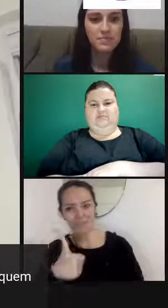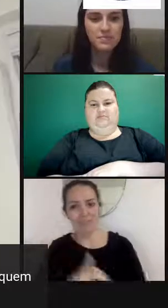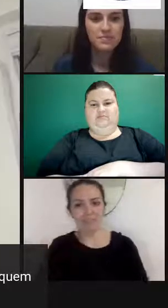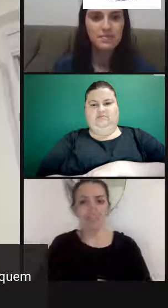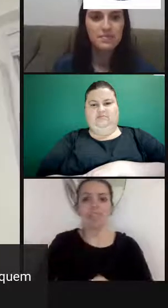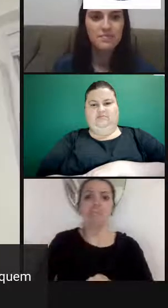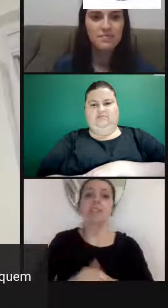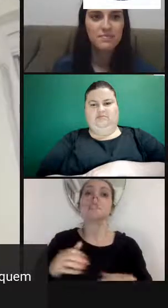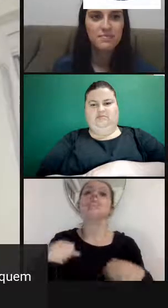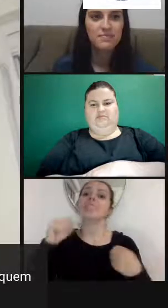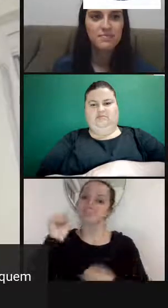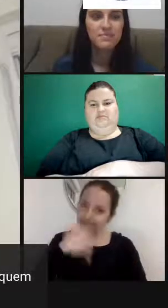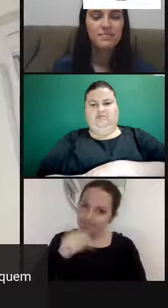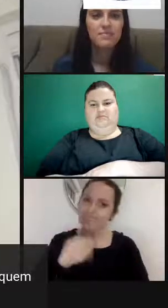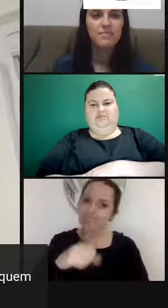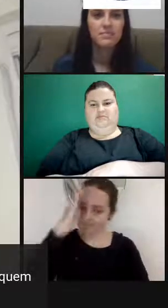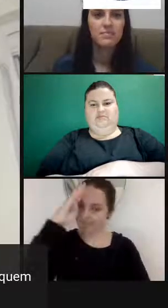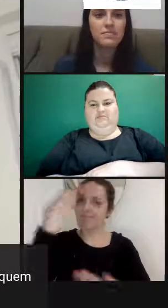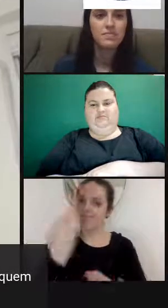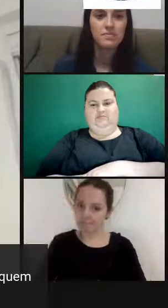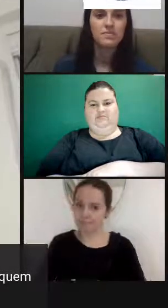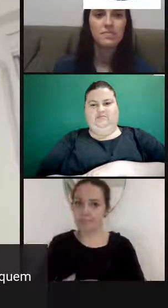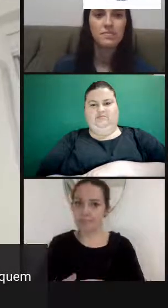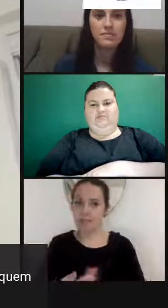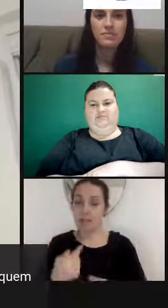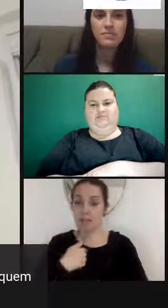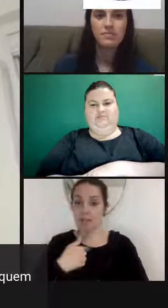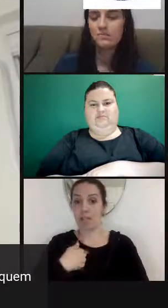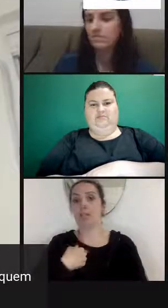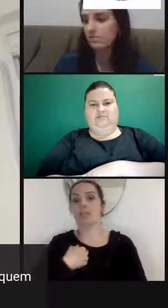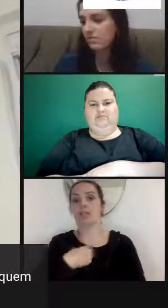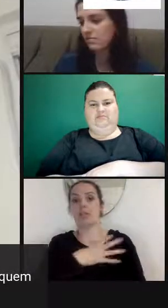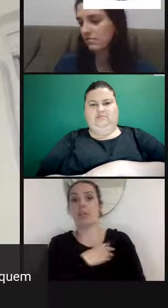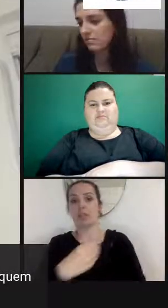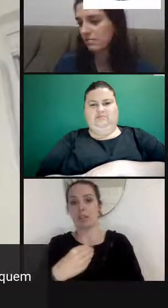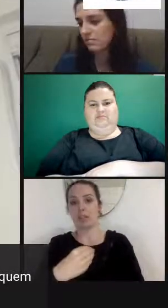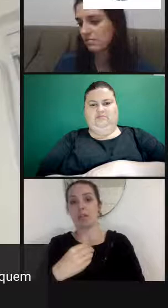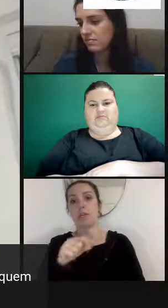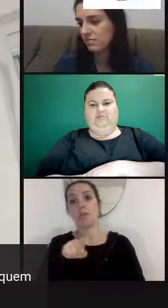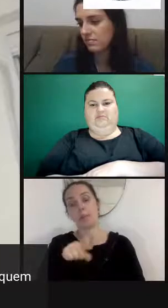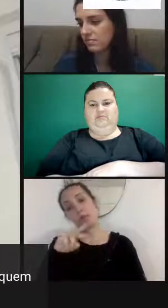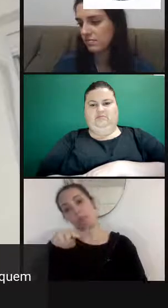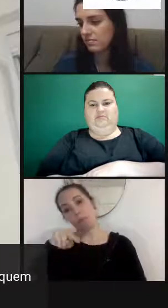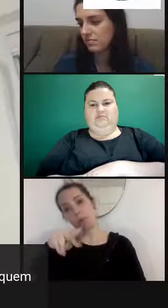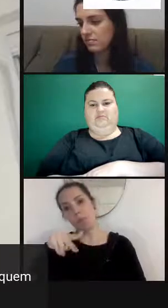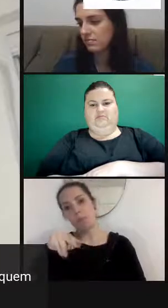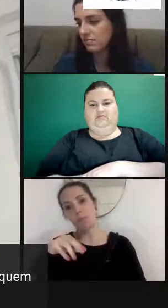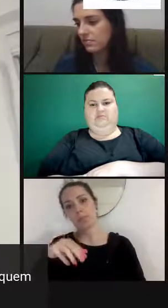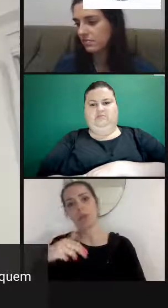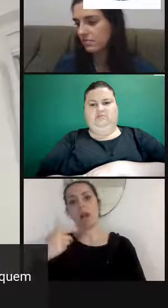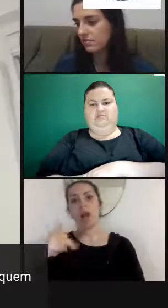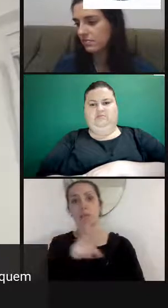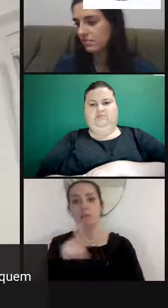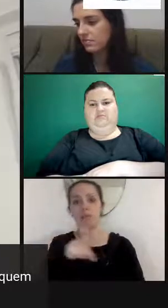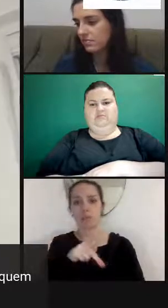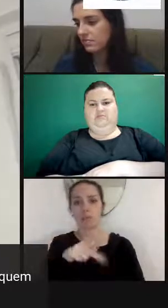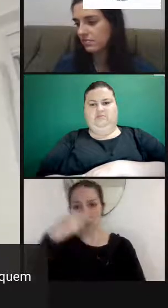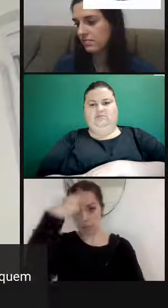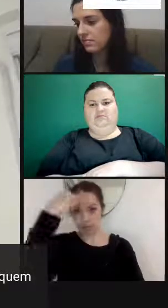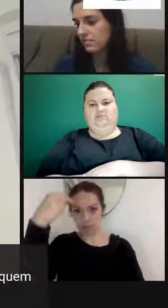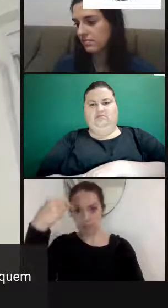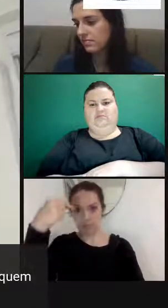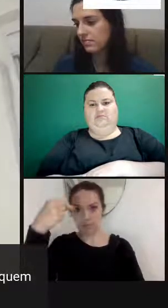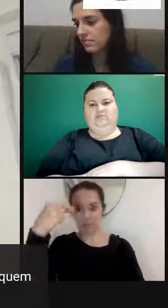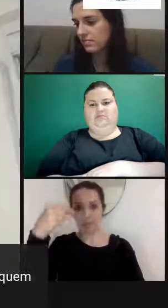assim eu eu tenho na minha família meu irmão é professora aniversário tá é a minha família